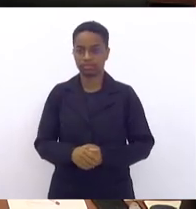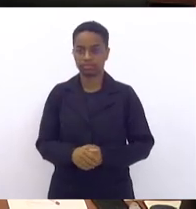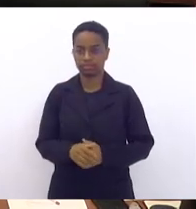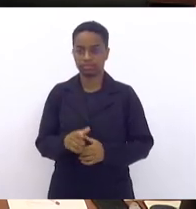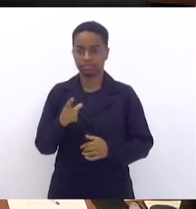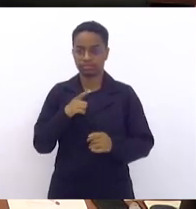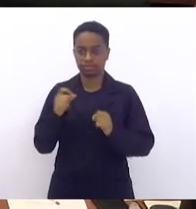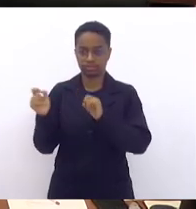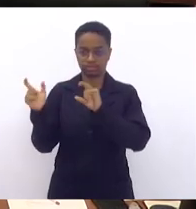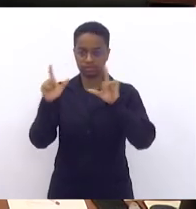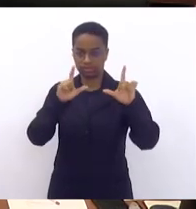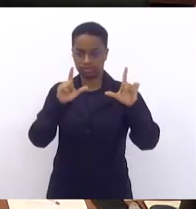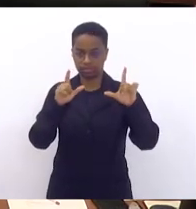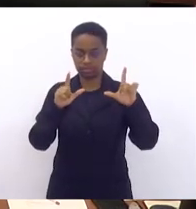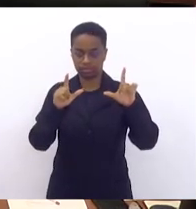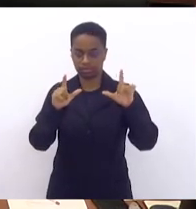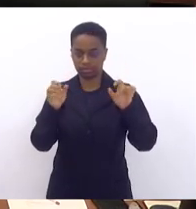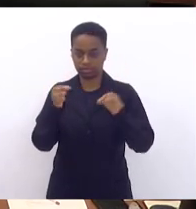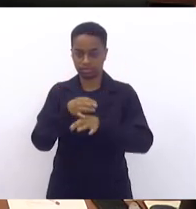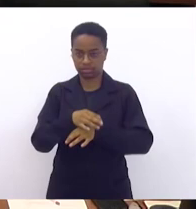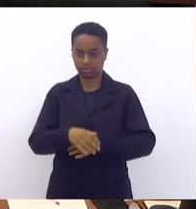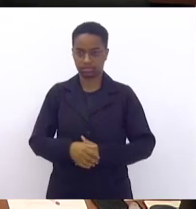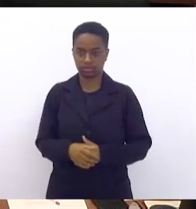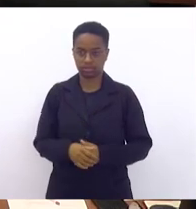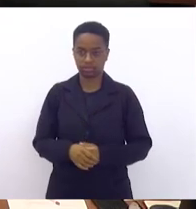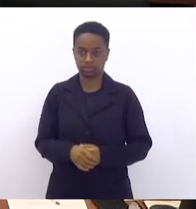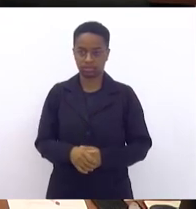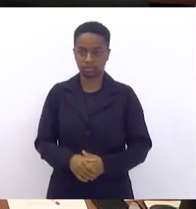Fabiana tem apresentação tá gente